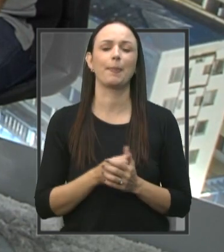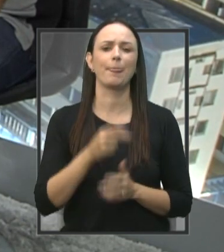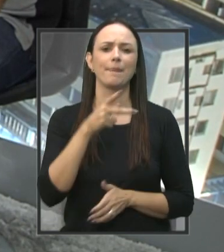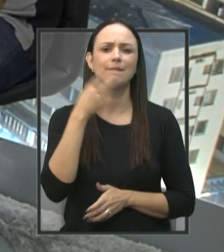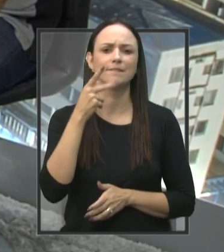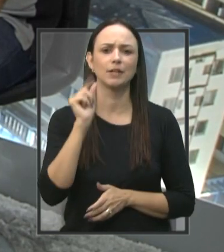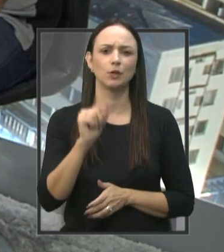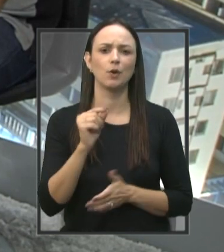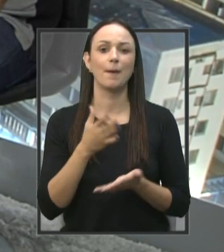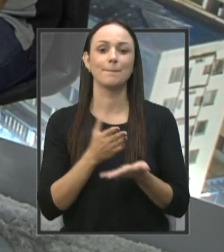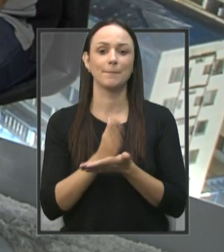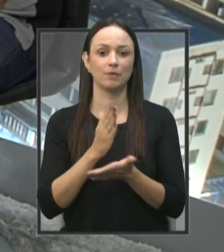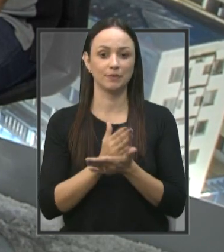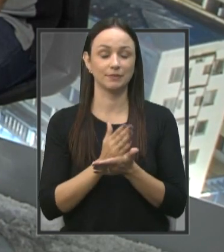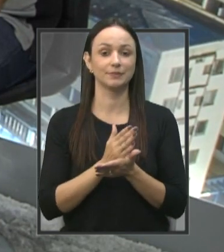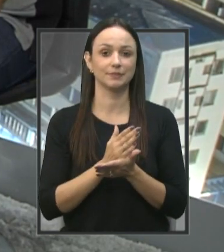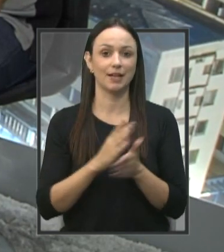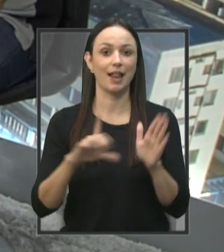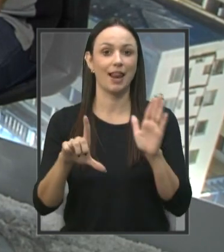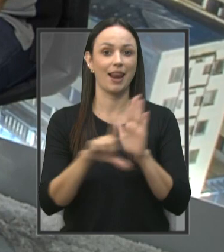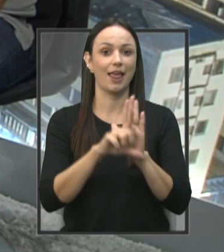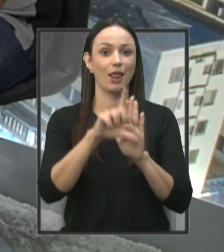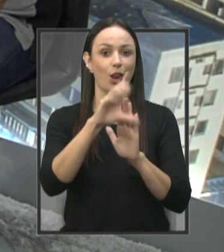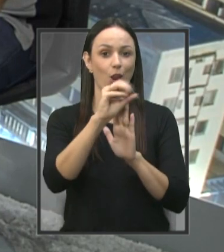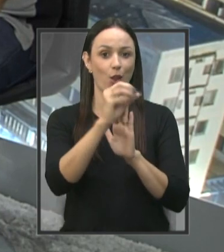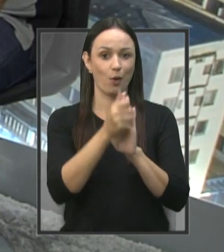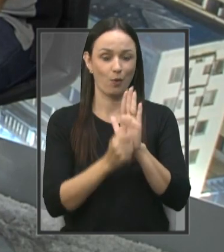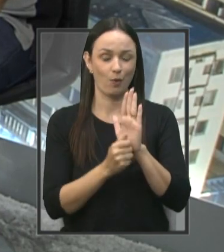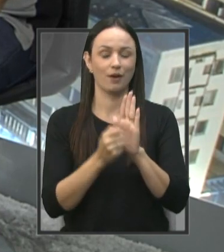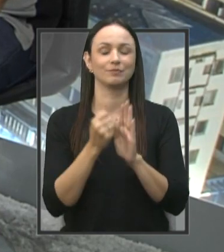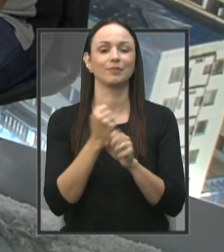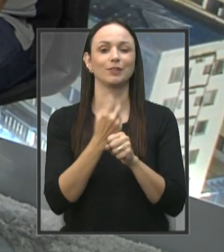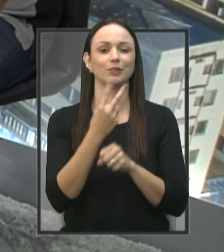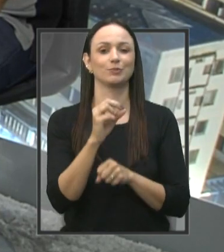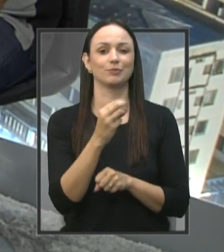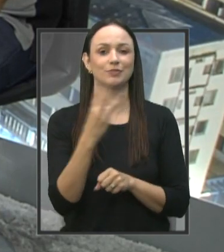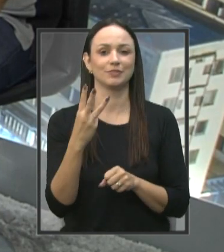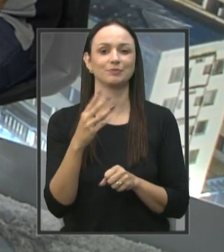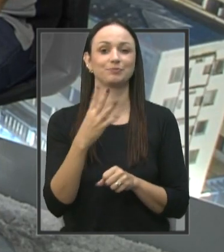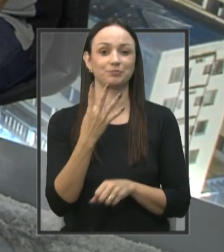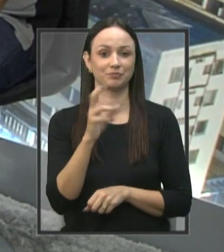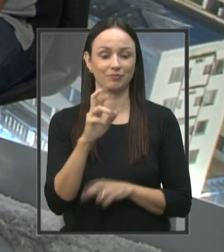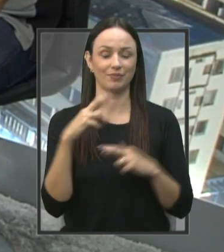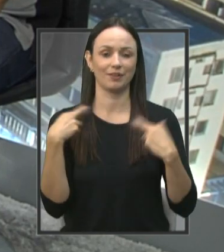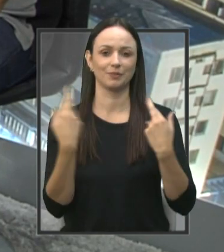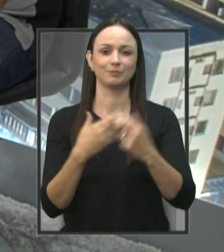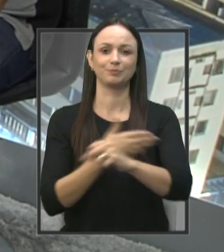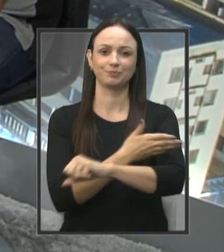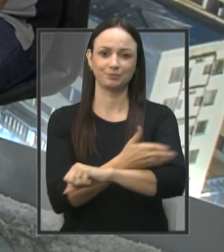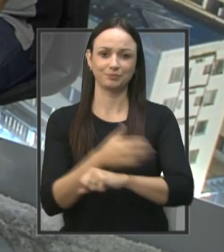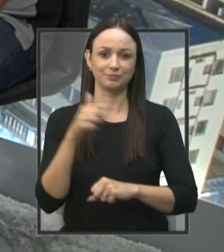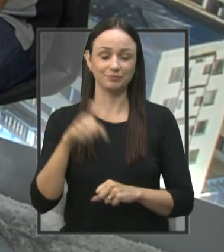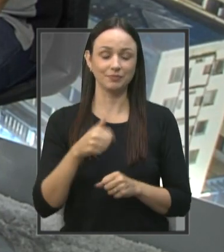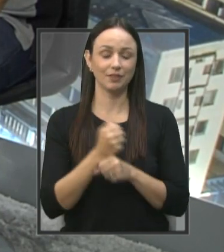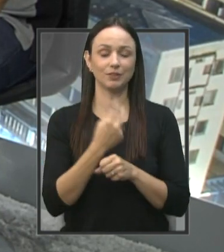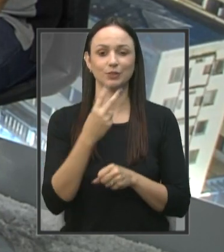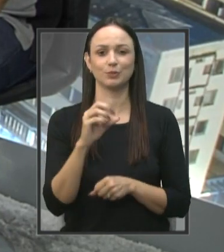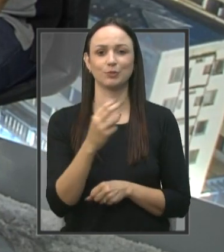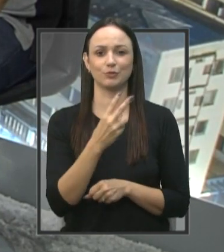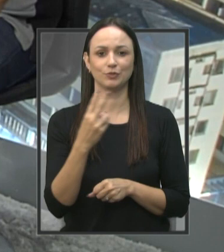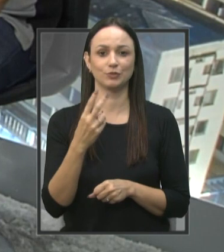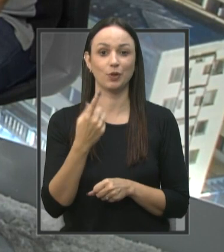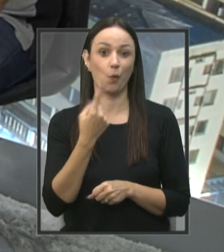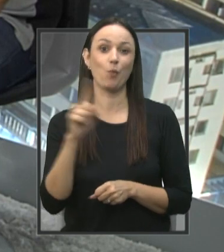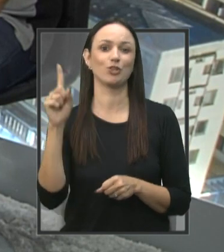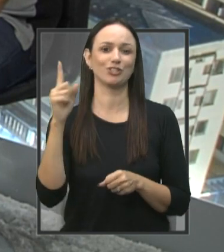sobre a aprovação da Lei Orçamentária de 2023, né, na 45ª Sessão Ordinária de